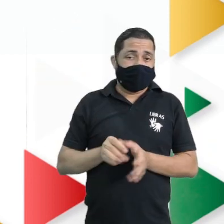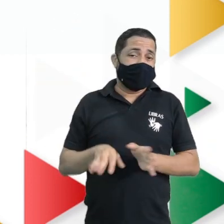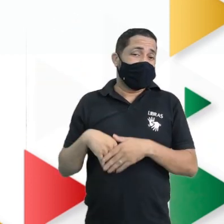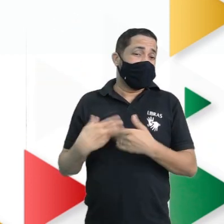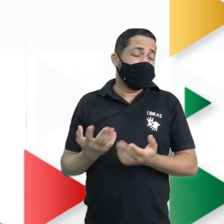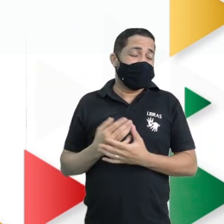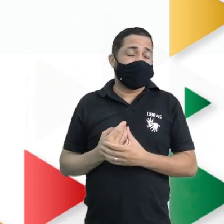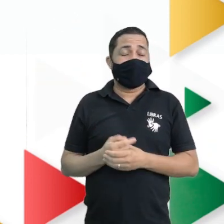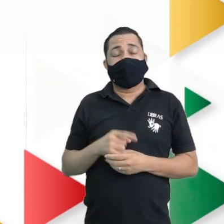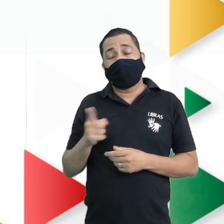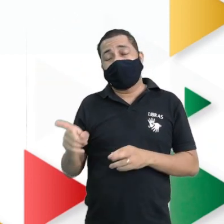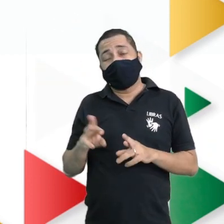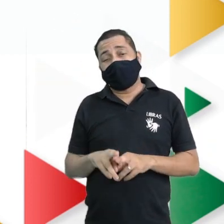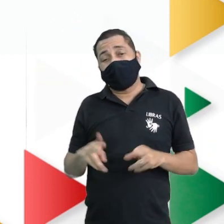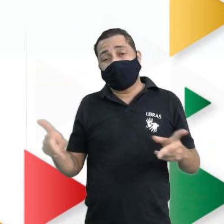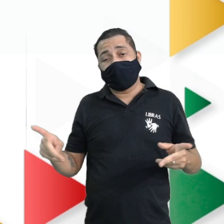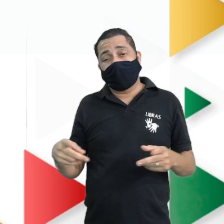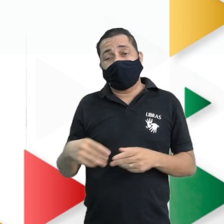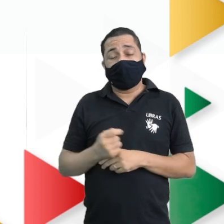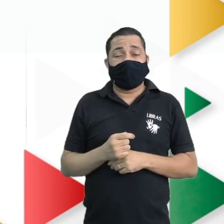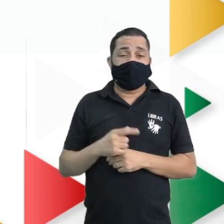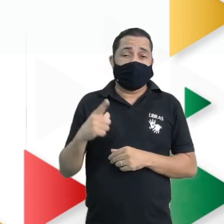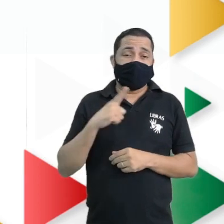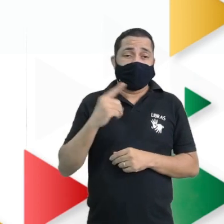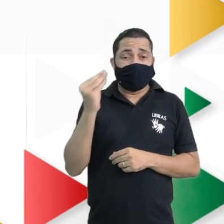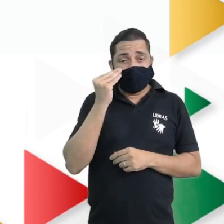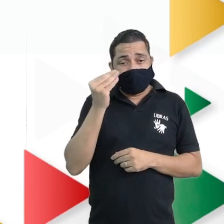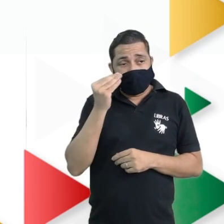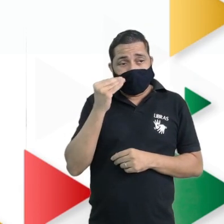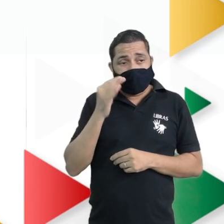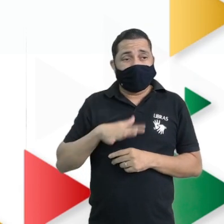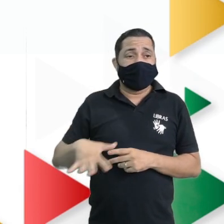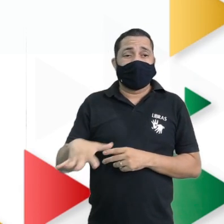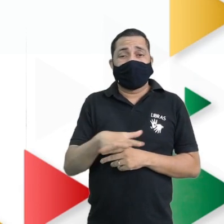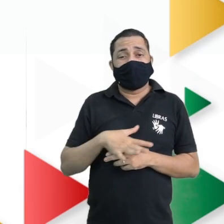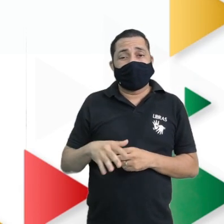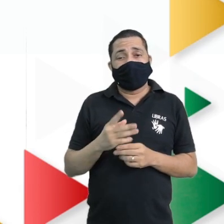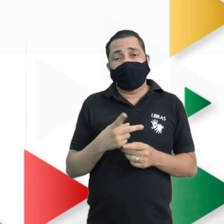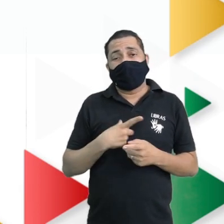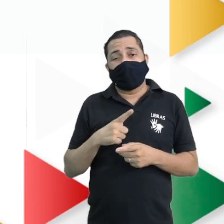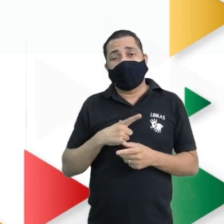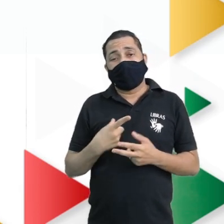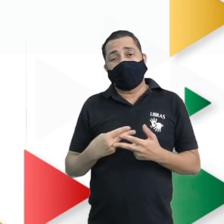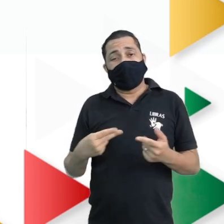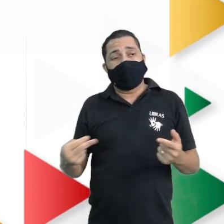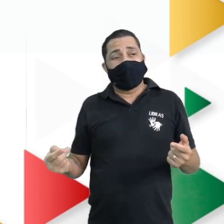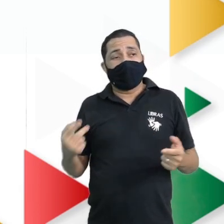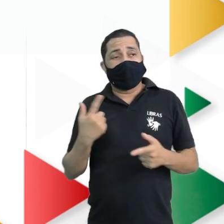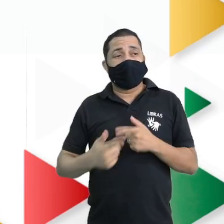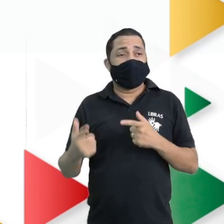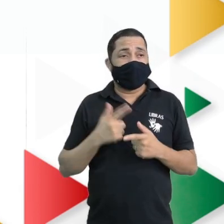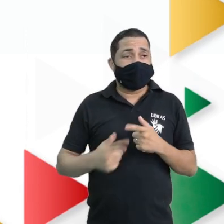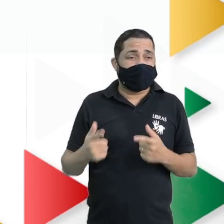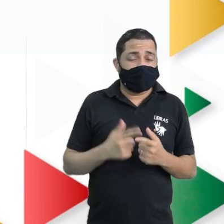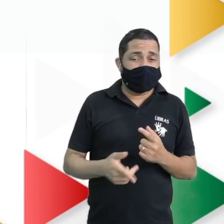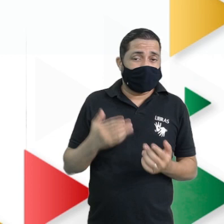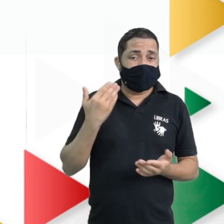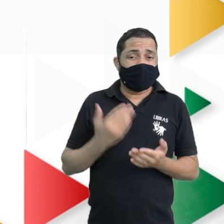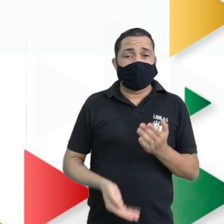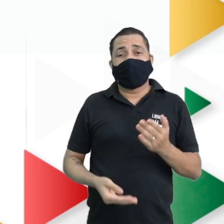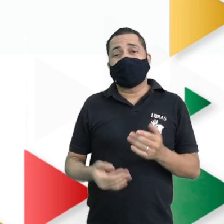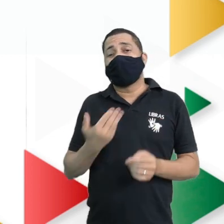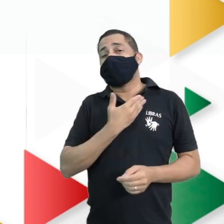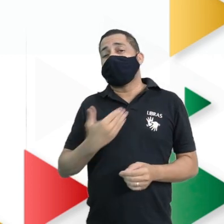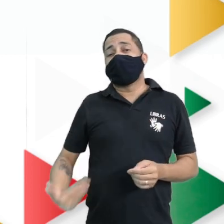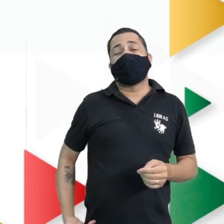Foi de perspectiva do cenário político regenciado por uma série de crises que desestabilizaram o governo da época.